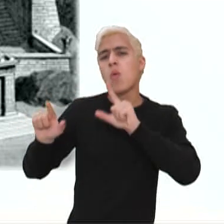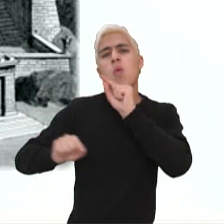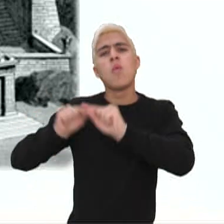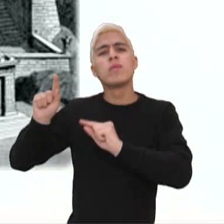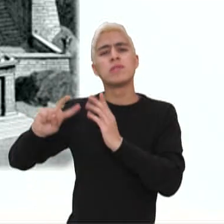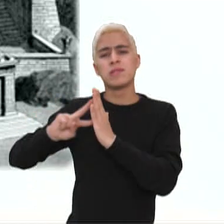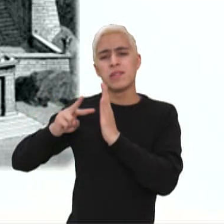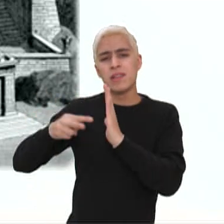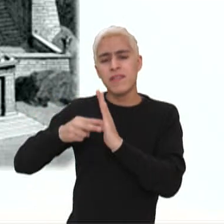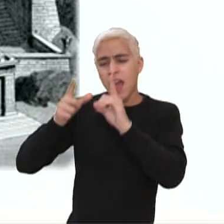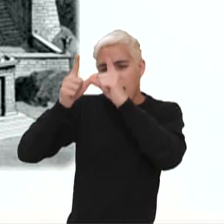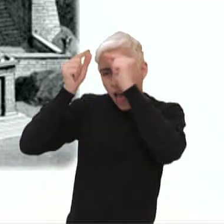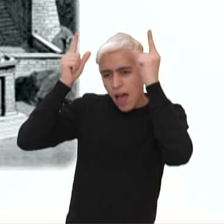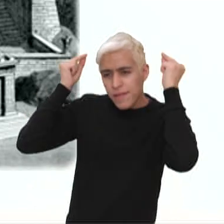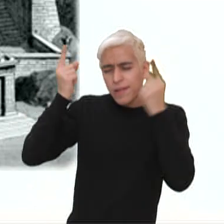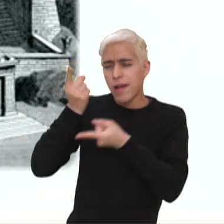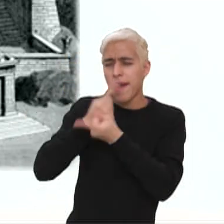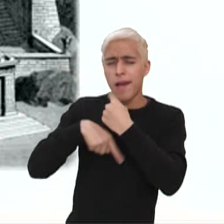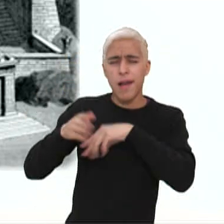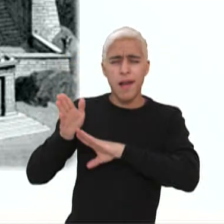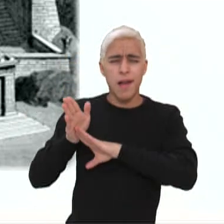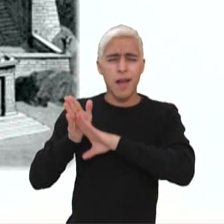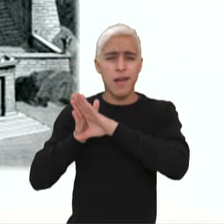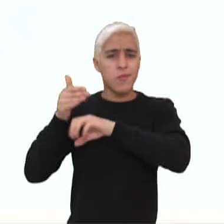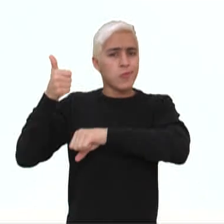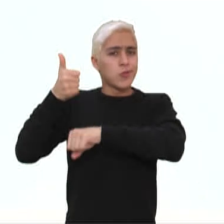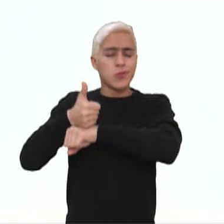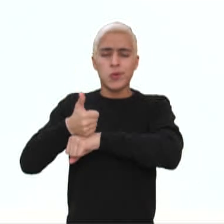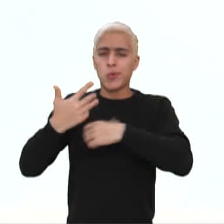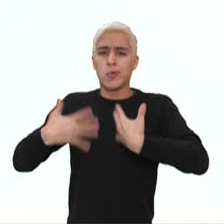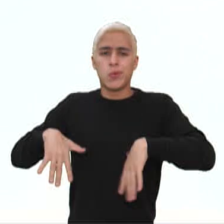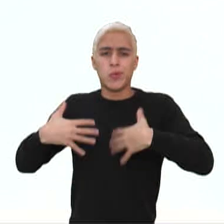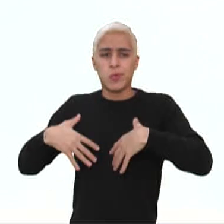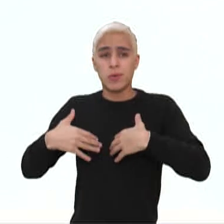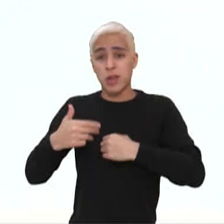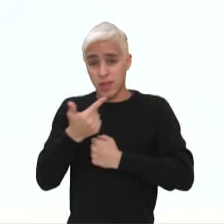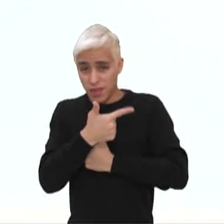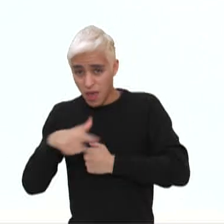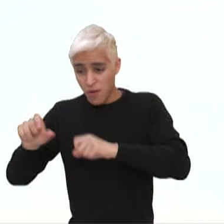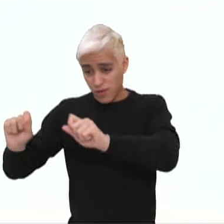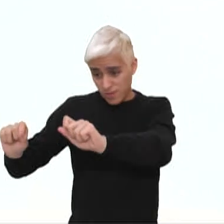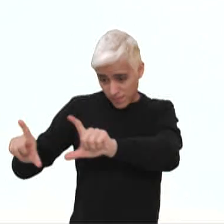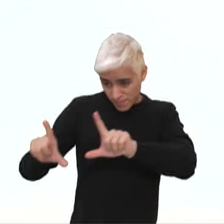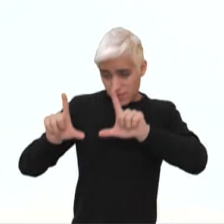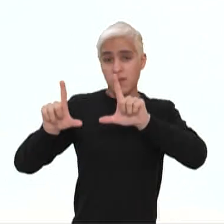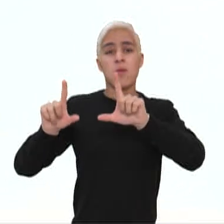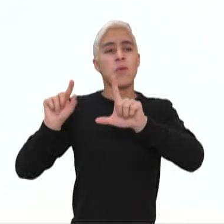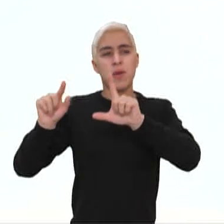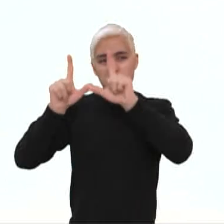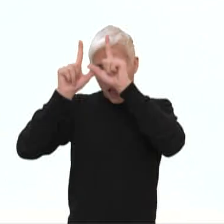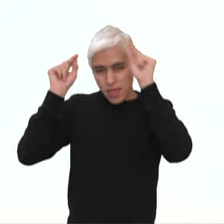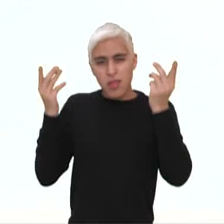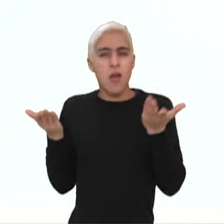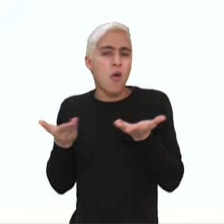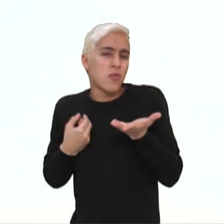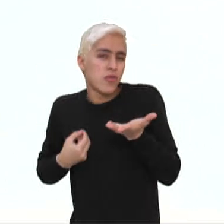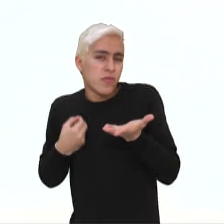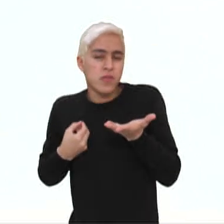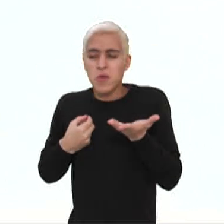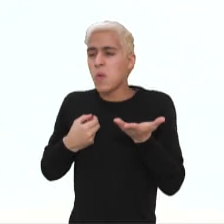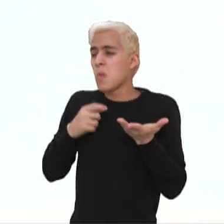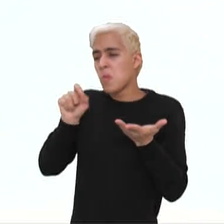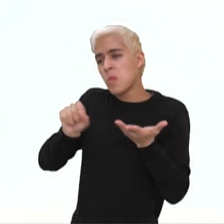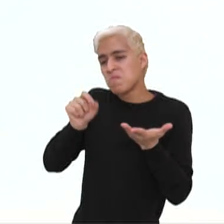seria Atena no seu auge, nos seus tempos de glória. E essa próxima outra imagem é aqui Atena nos dias de hoje, só nos